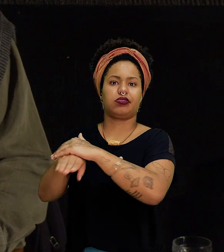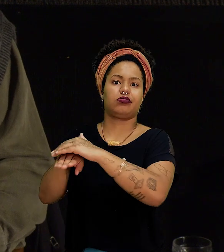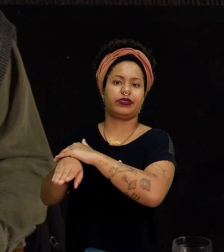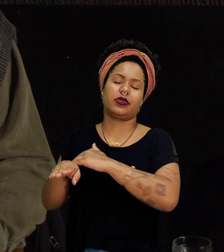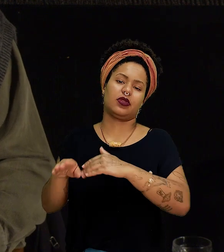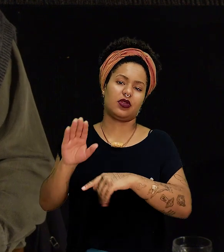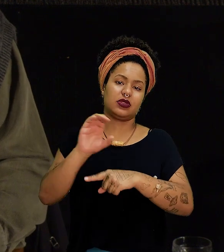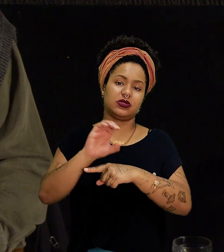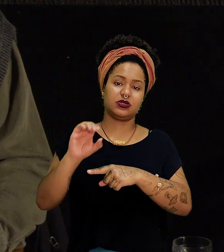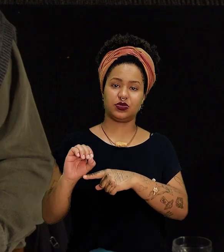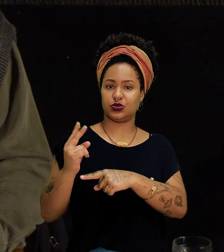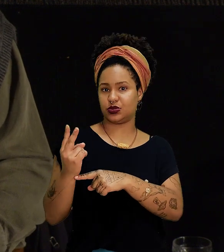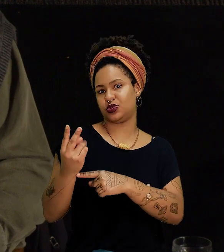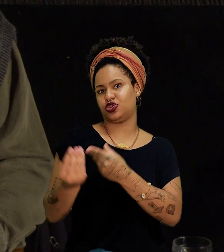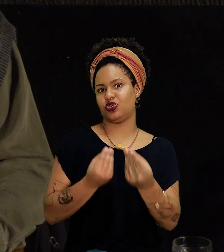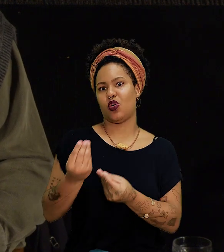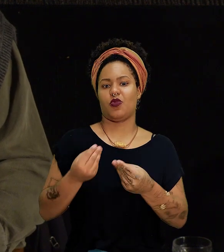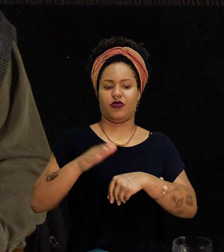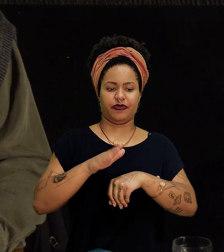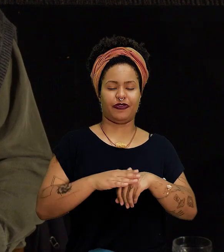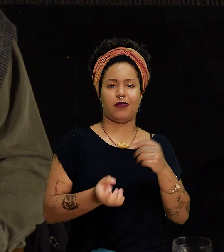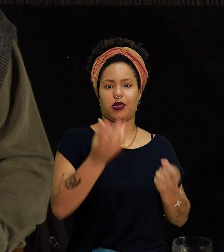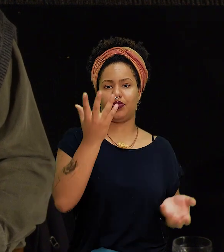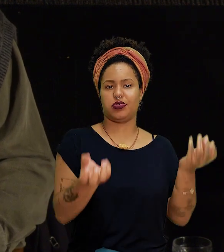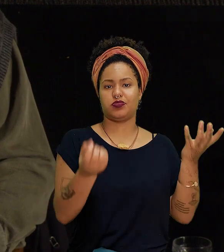quantidade de carbono que hoje é emitida,